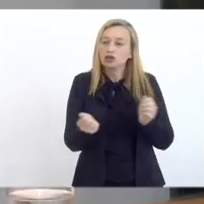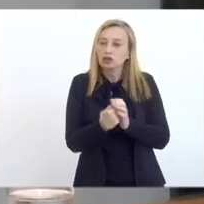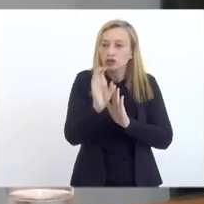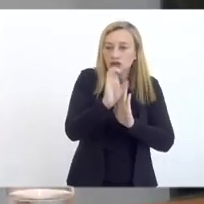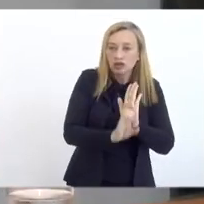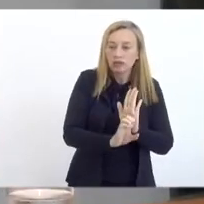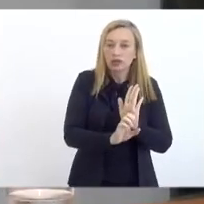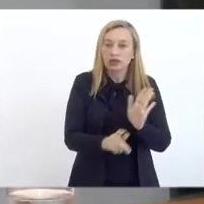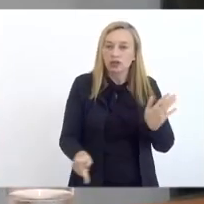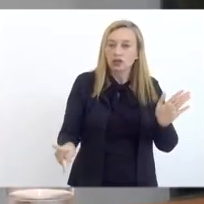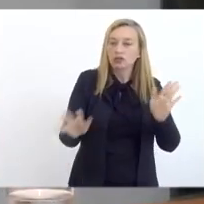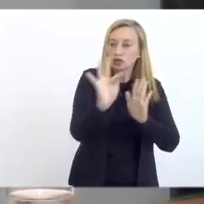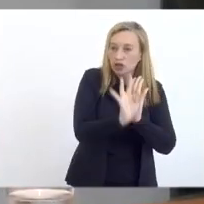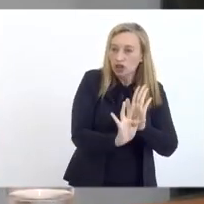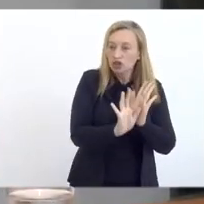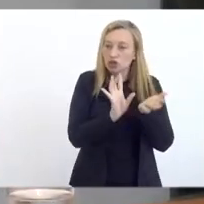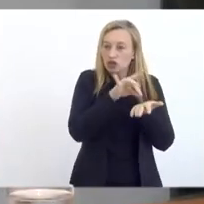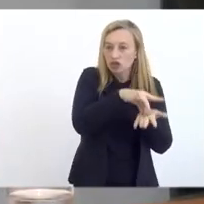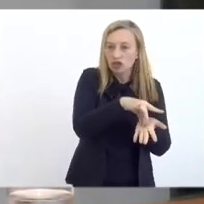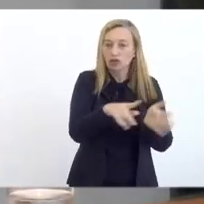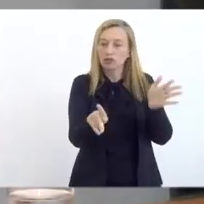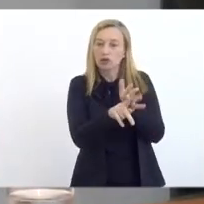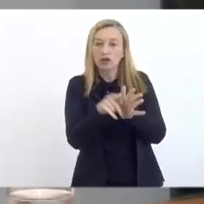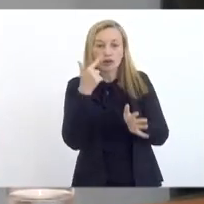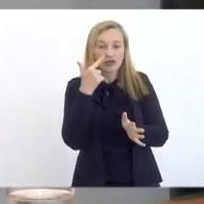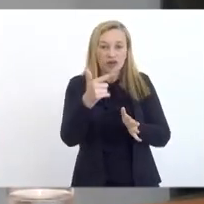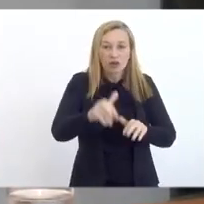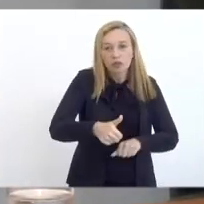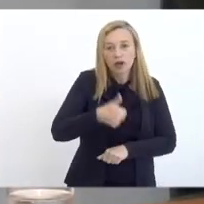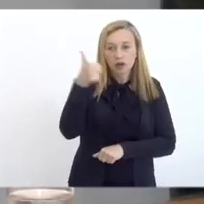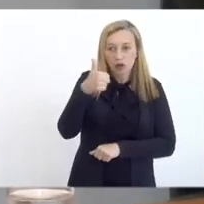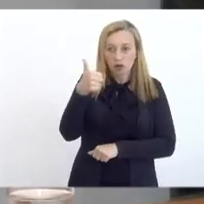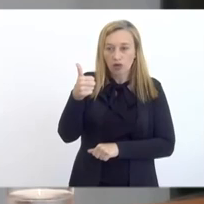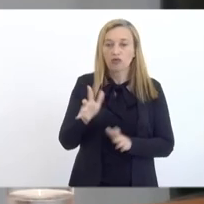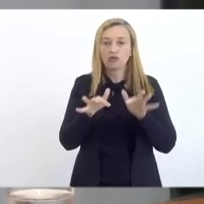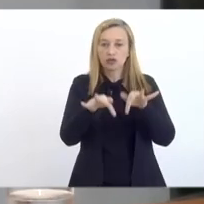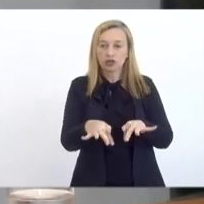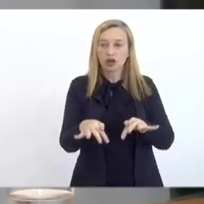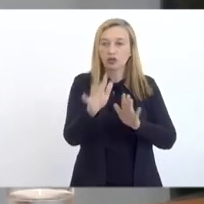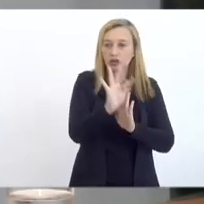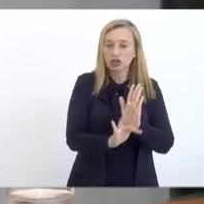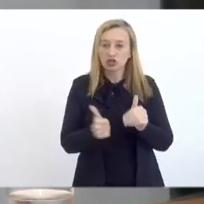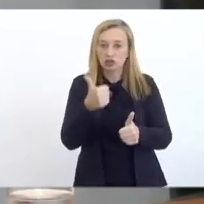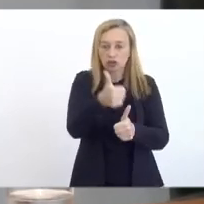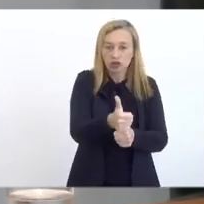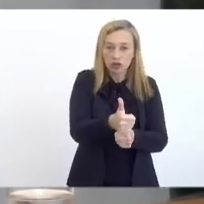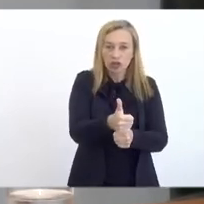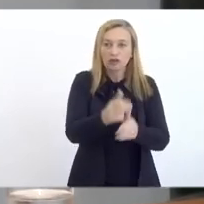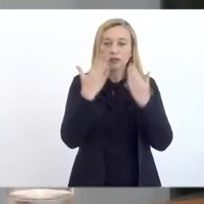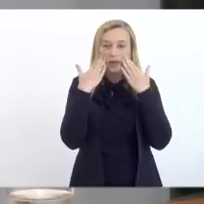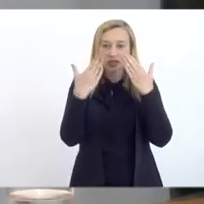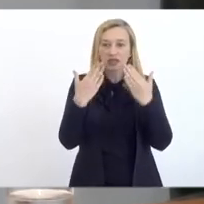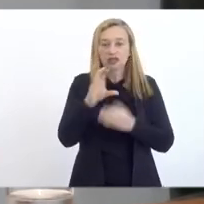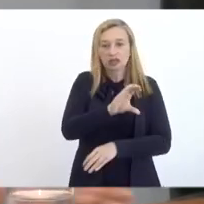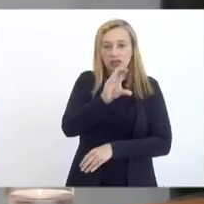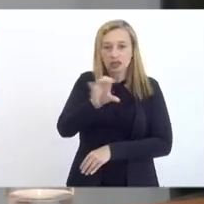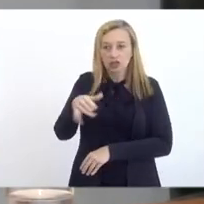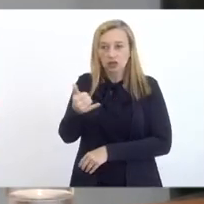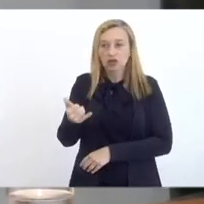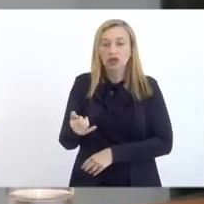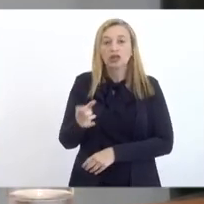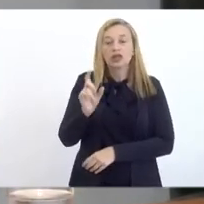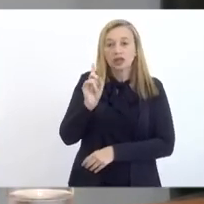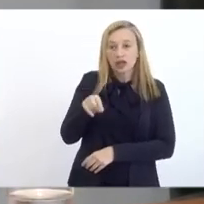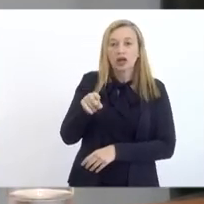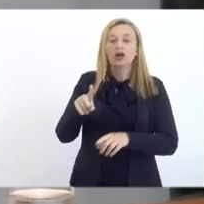do projeto para que tente chegar da forma mais consensual possível a um texto final, um substitutivo que vai ser apresentado na CCJ. E é isso que é a